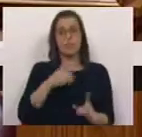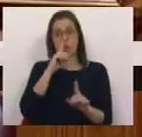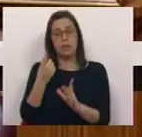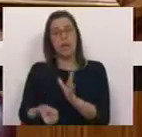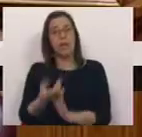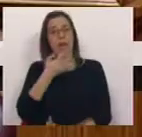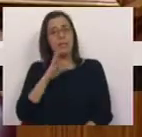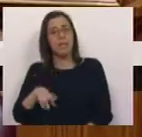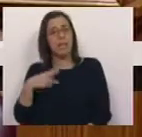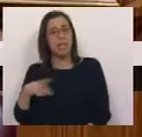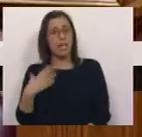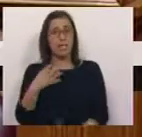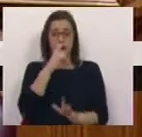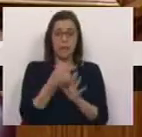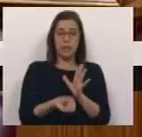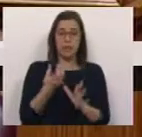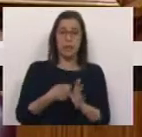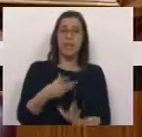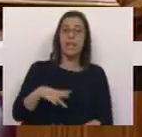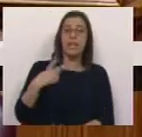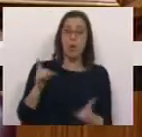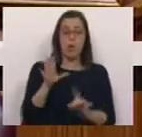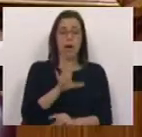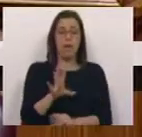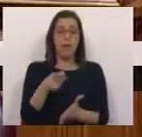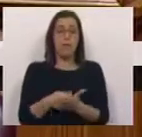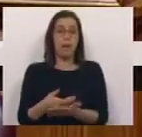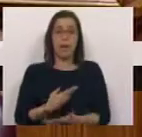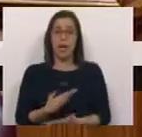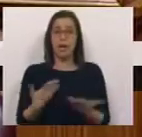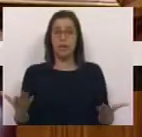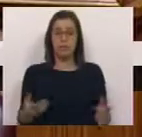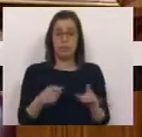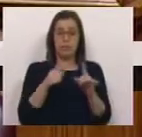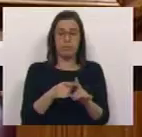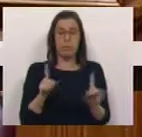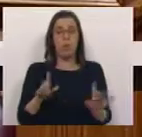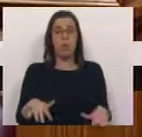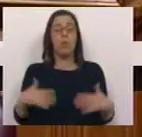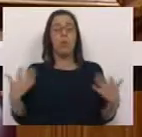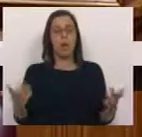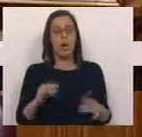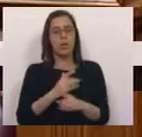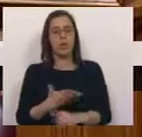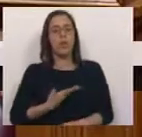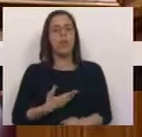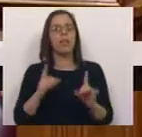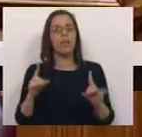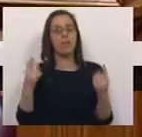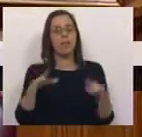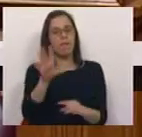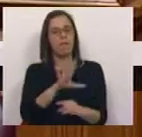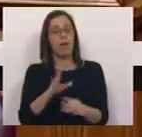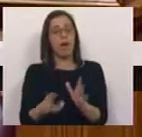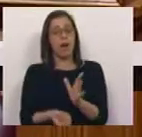criar riqueza. Sem a criação de riqueza não há forma de pagar dívidas, nem esta nem qualquer outra dívida. E a única